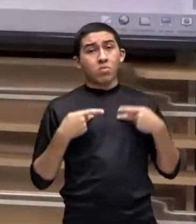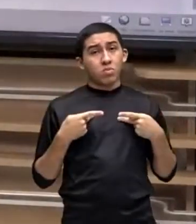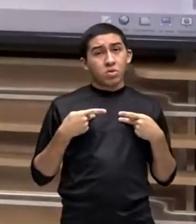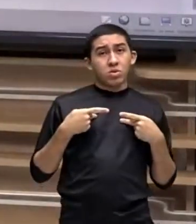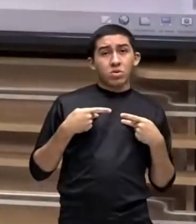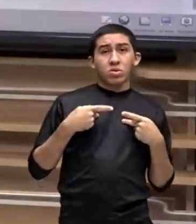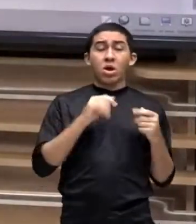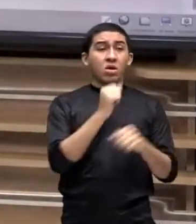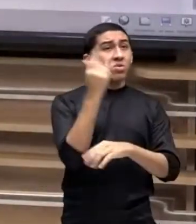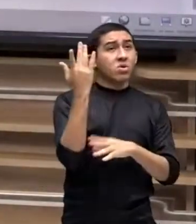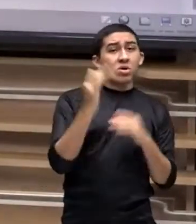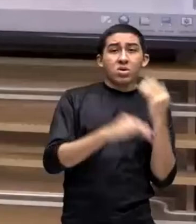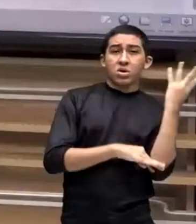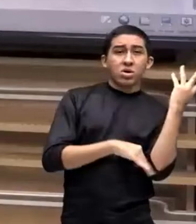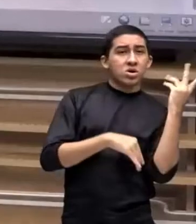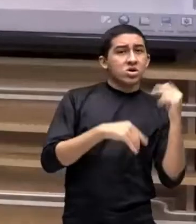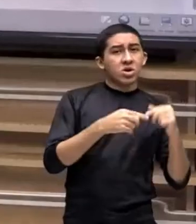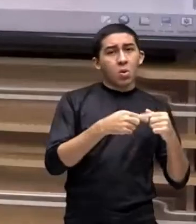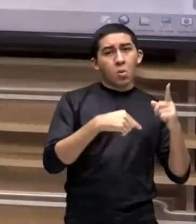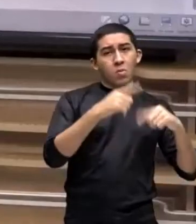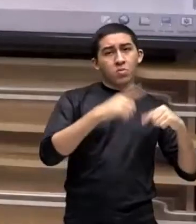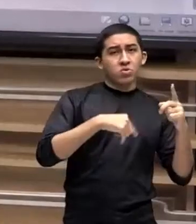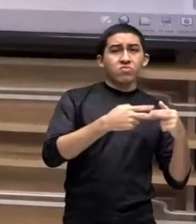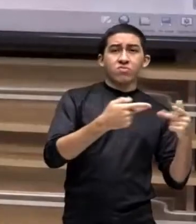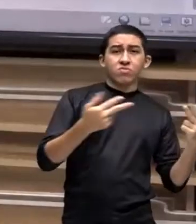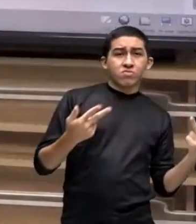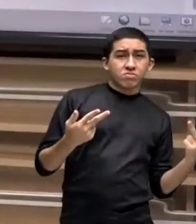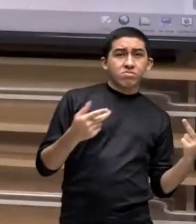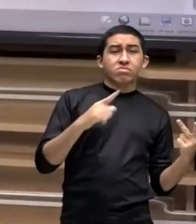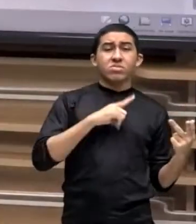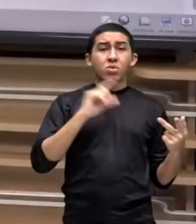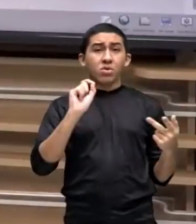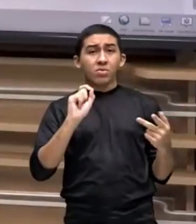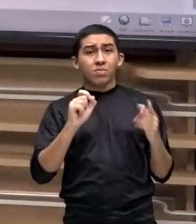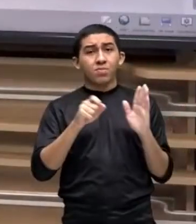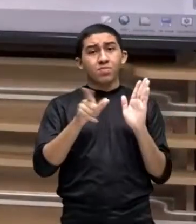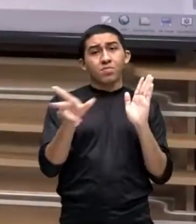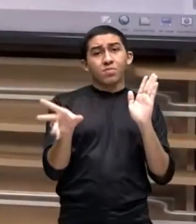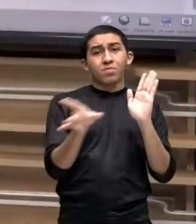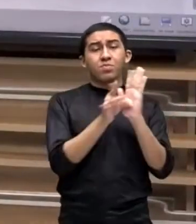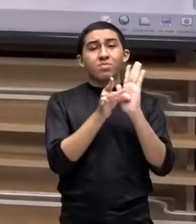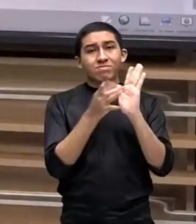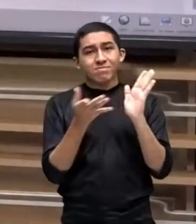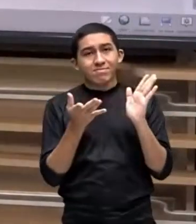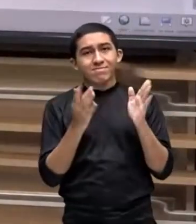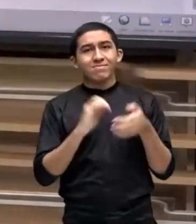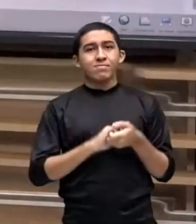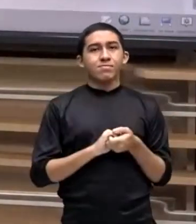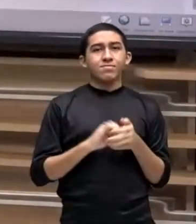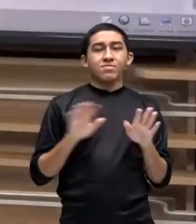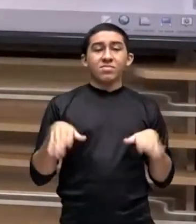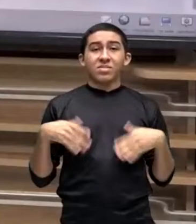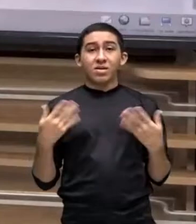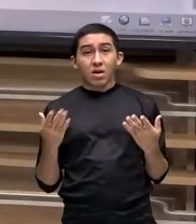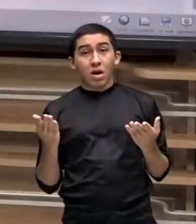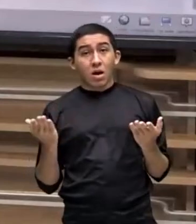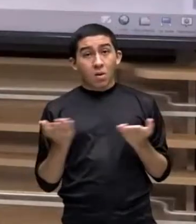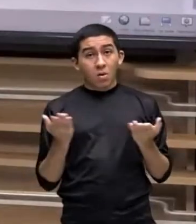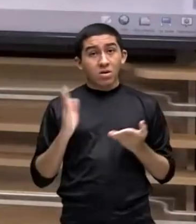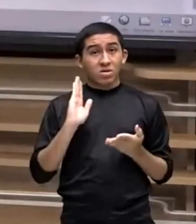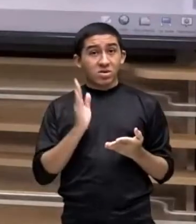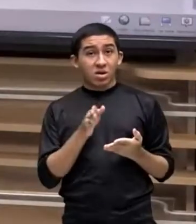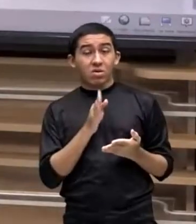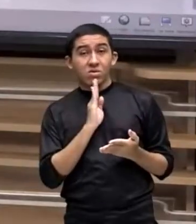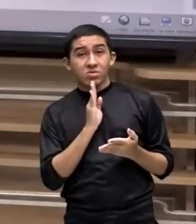elementos, objetos, enfim, do nosso cotidiano, nós temos prosopopeia, ok, gente? Então, agora que a gente conheceu a prosopopeia